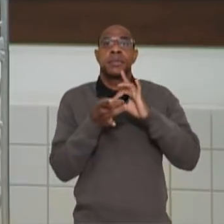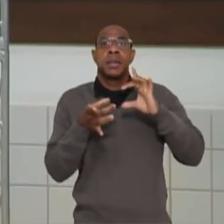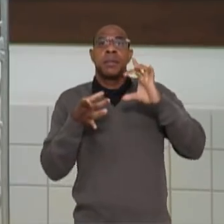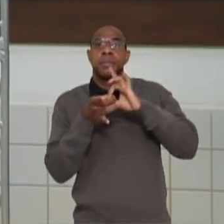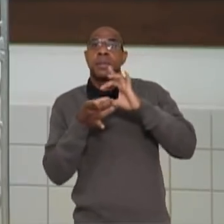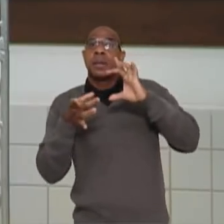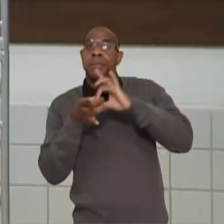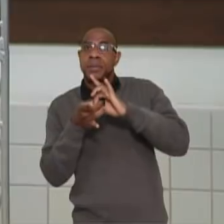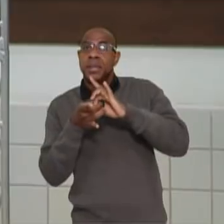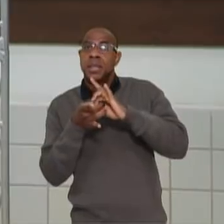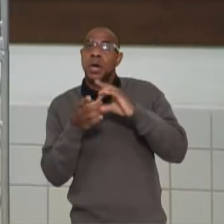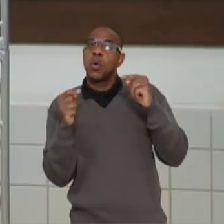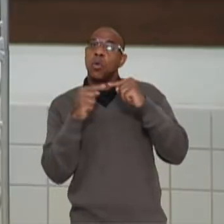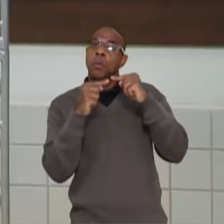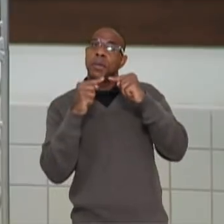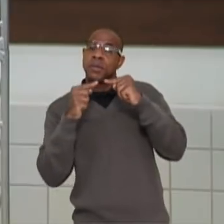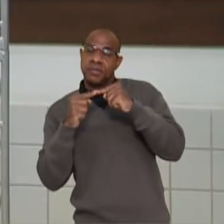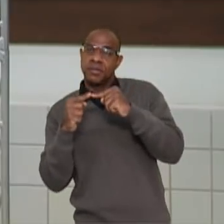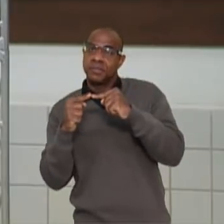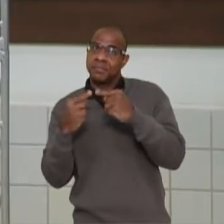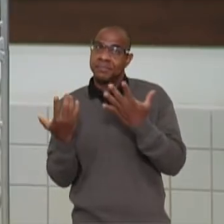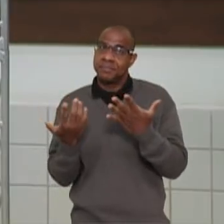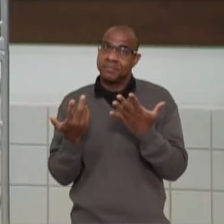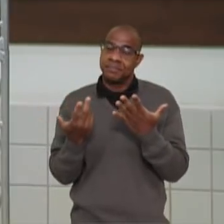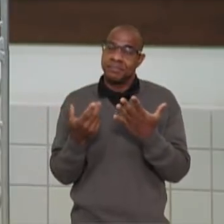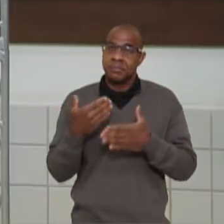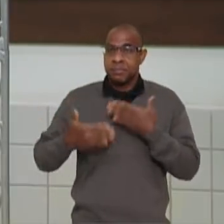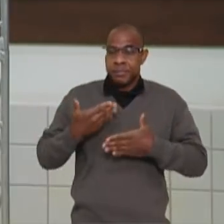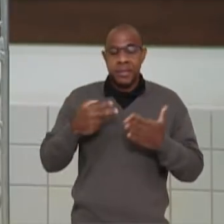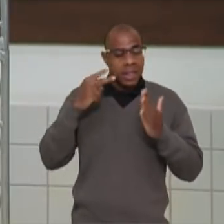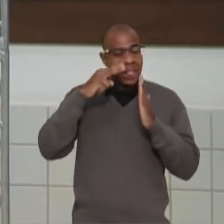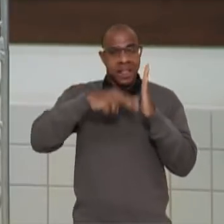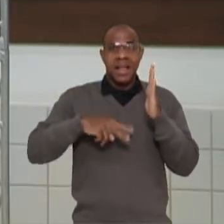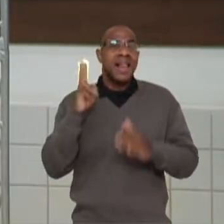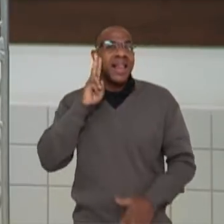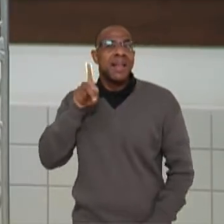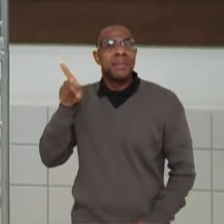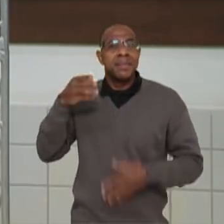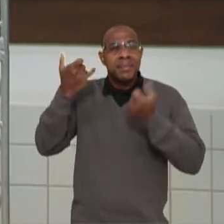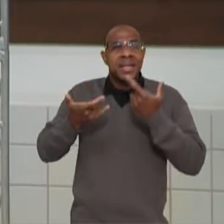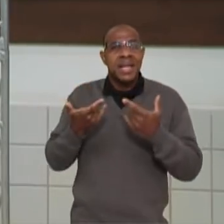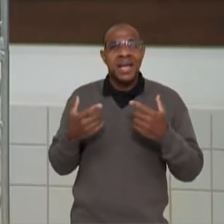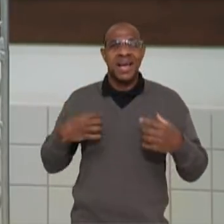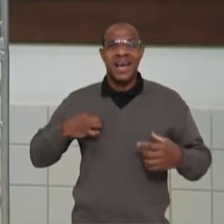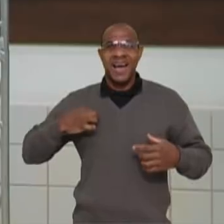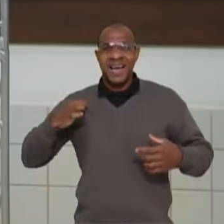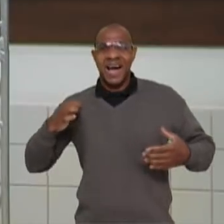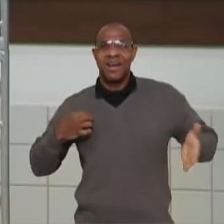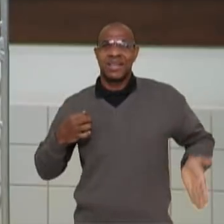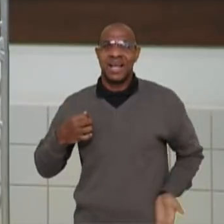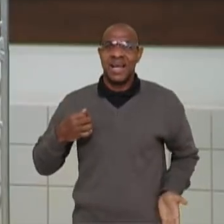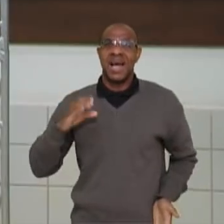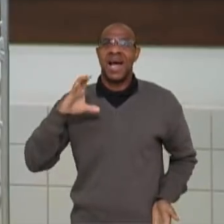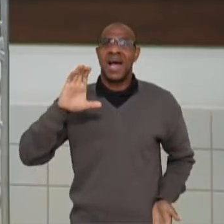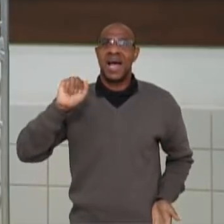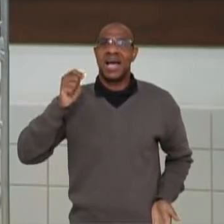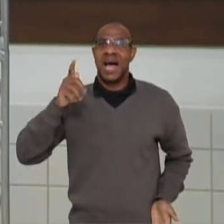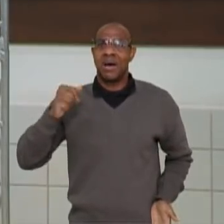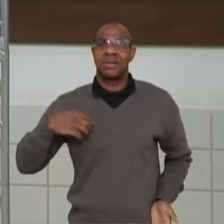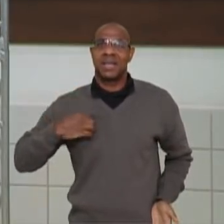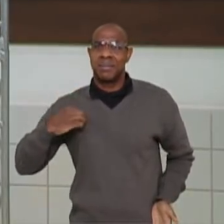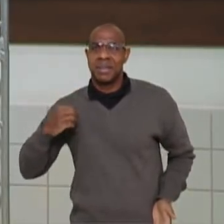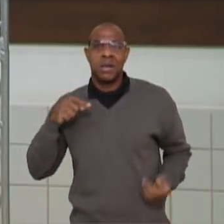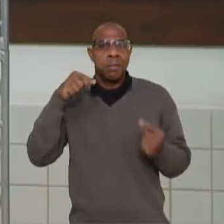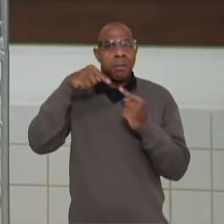combinações é um processo que pode me levar ao erro. Lembra que nós falamos lá de combinar calça e camiseta? Se eu tivesse 37